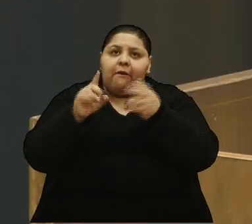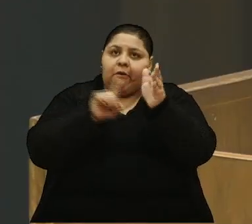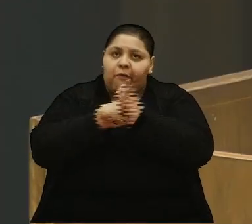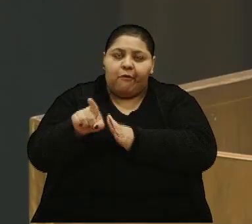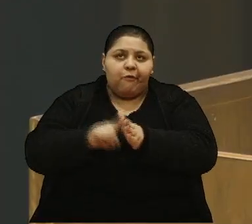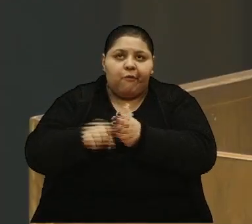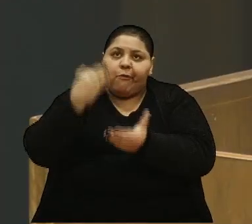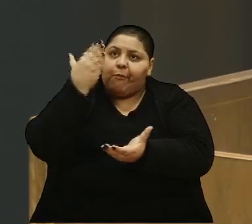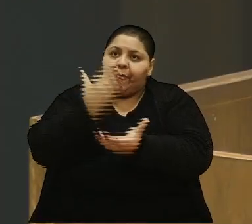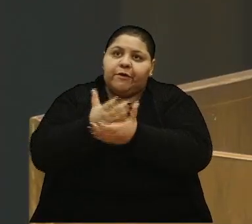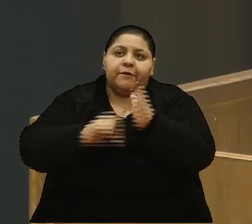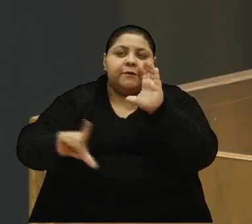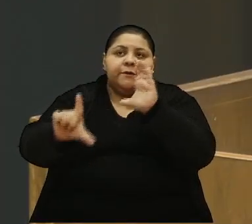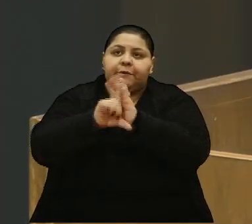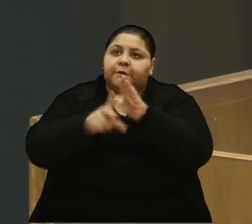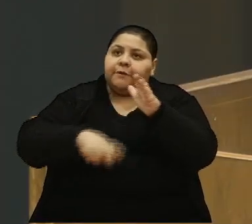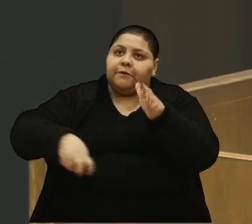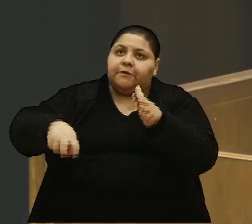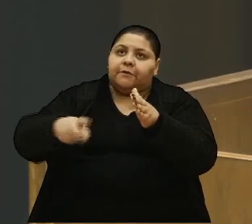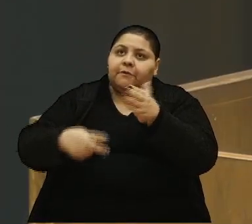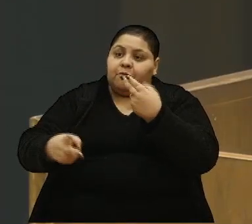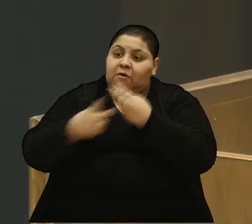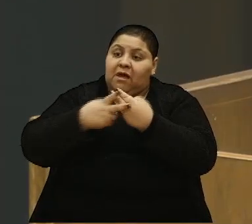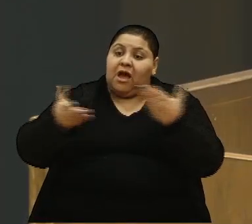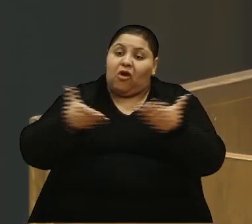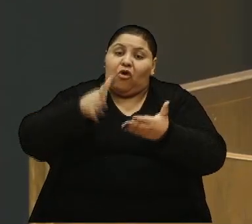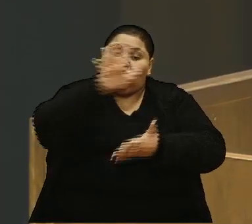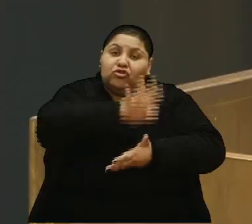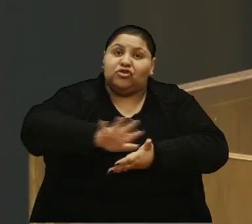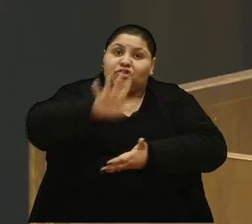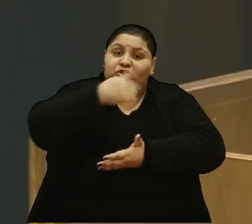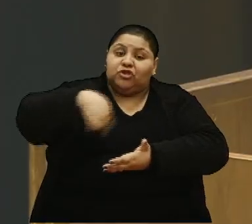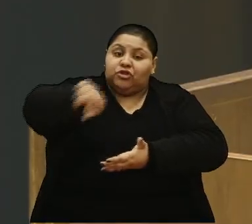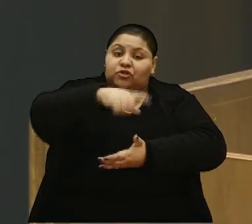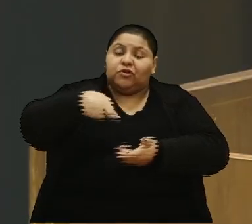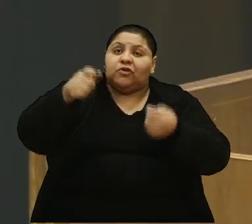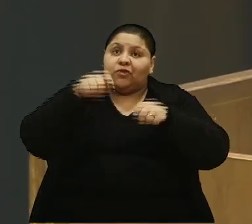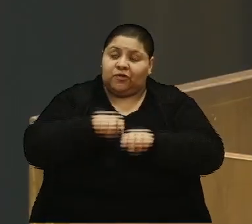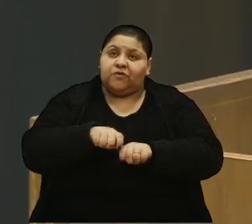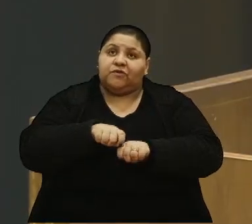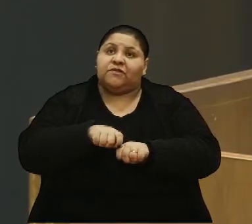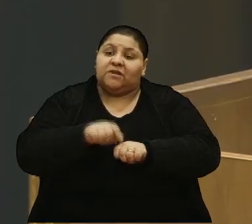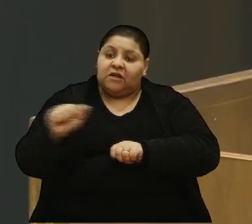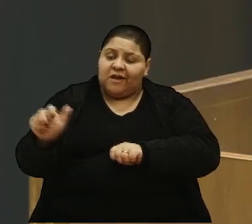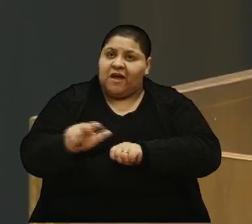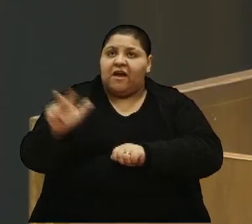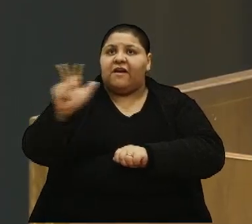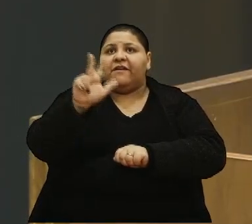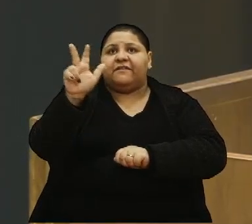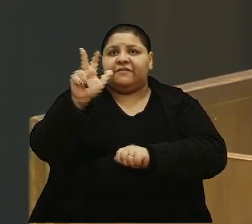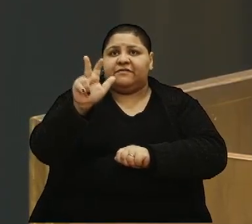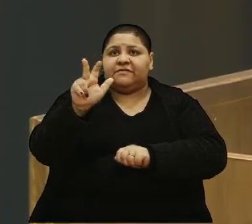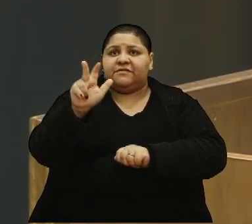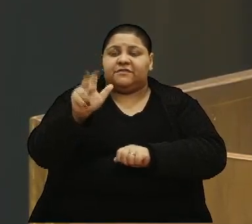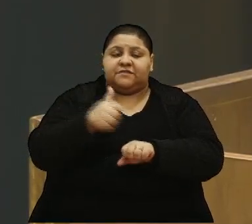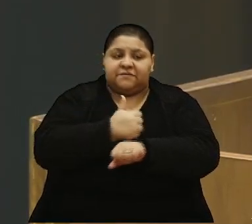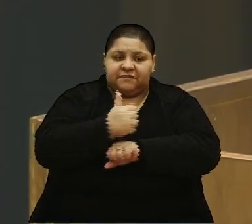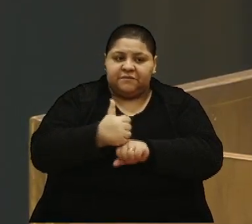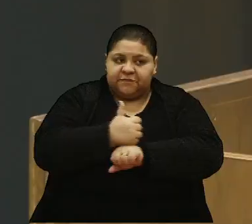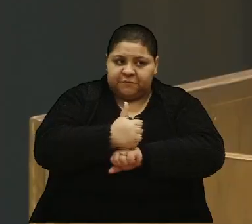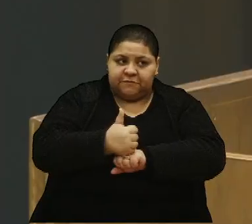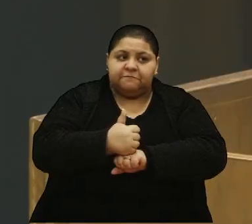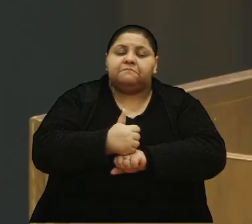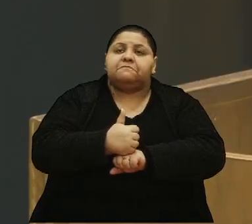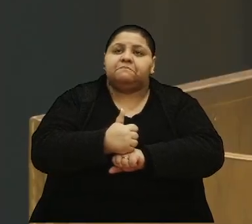ao processo legal e cadeia. Agora, no geral, nós precisamos valorizar os profissionais